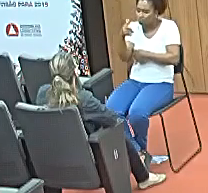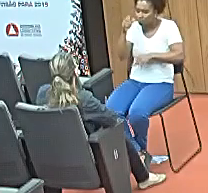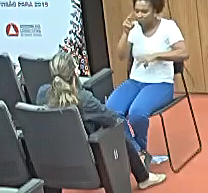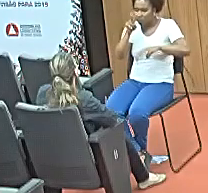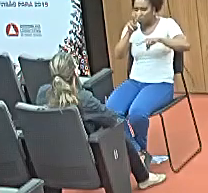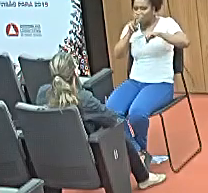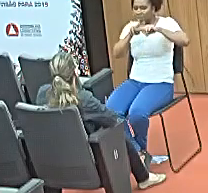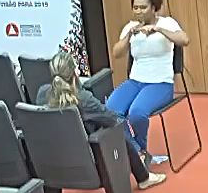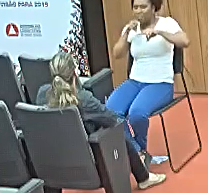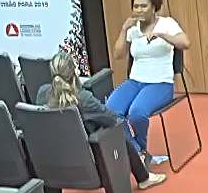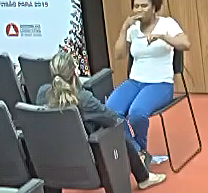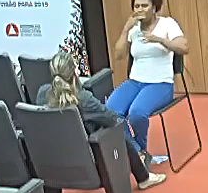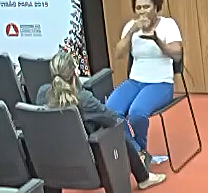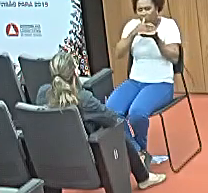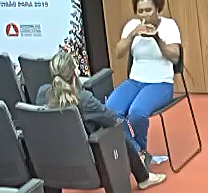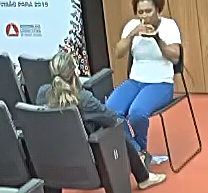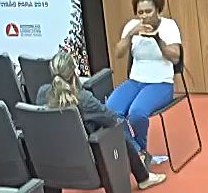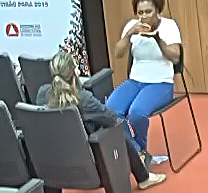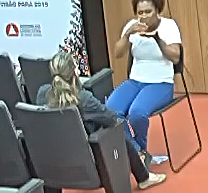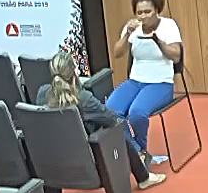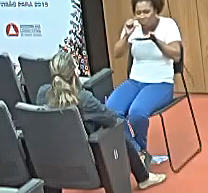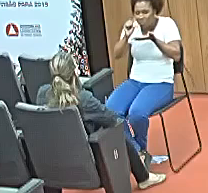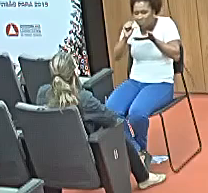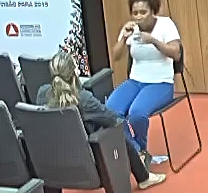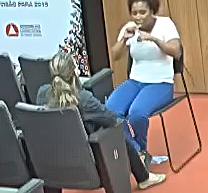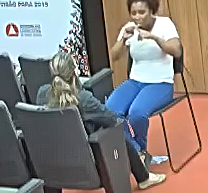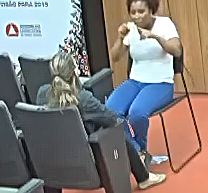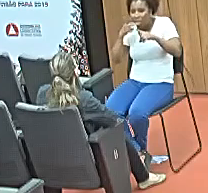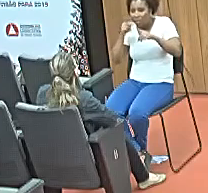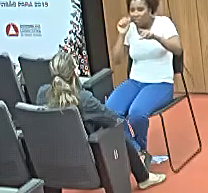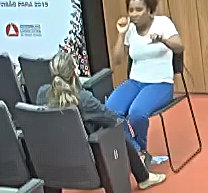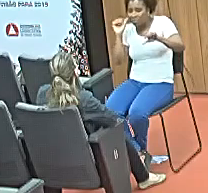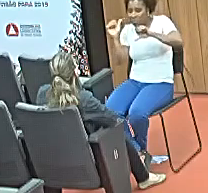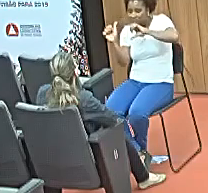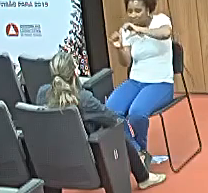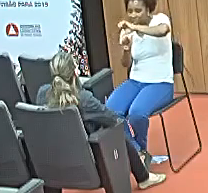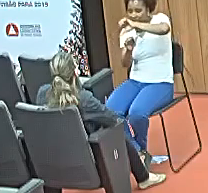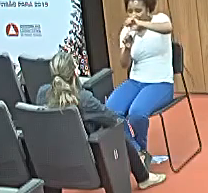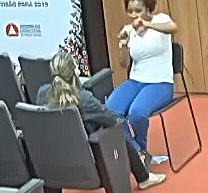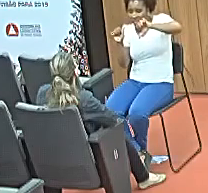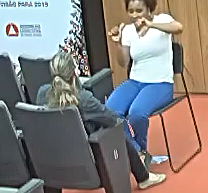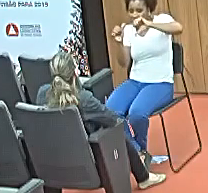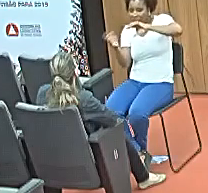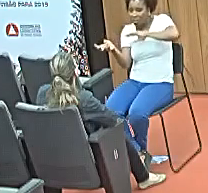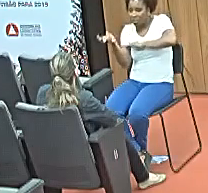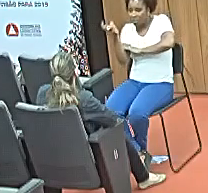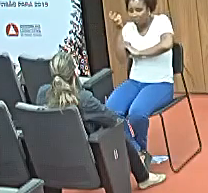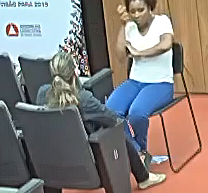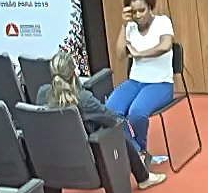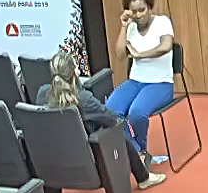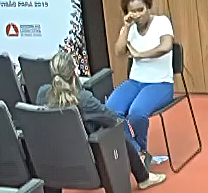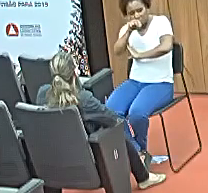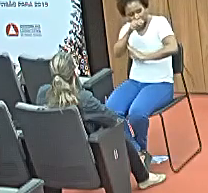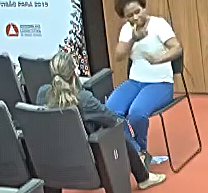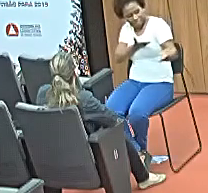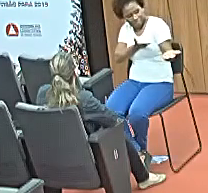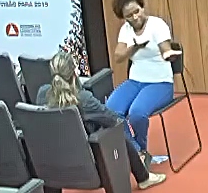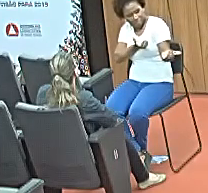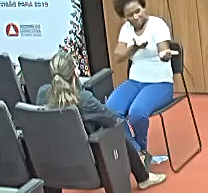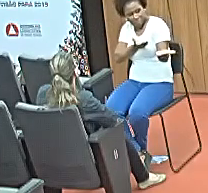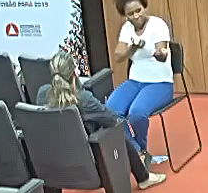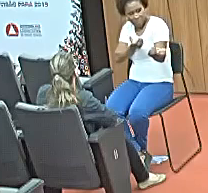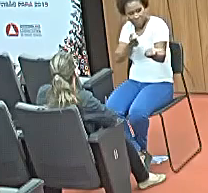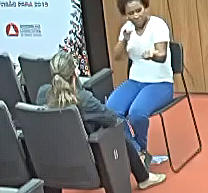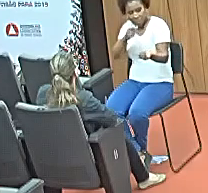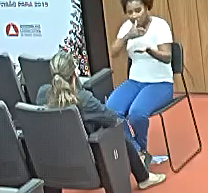inicial mas para mudança de cultura para pra que esses adolescentes sujeitos em desenvolvimento eles tenham